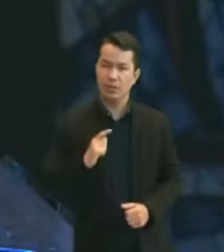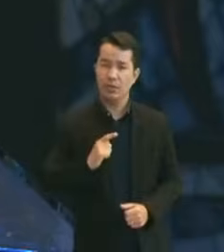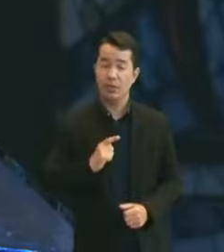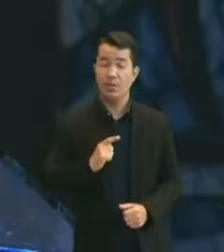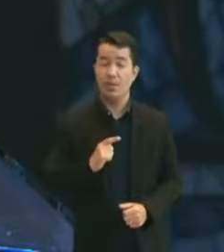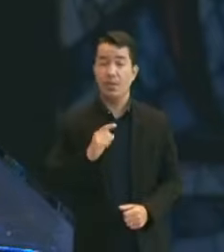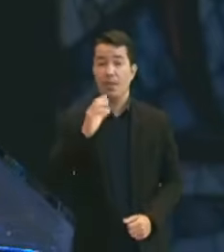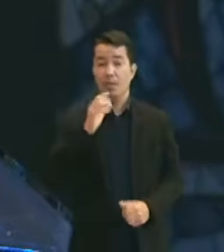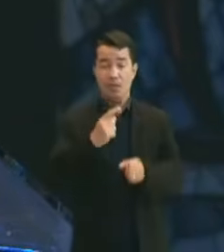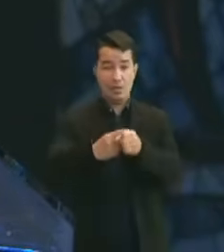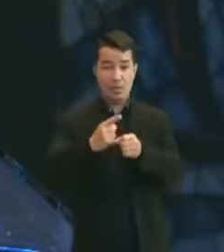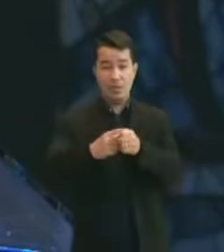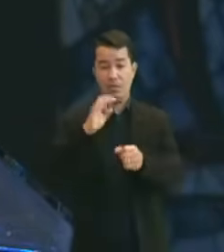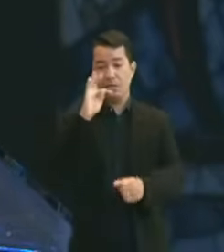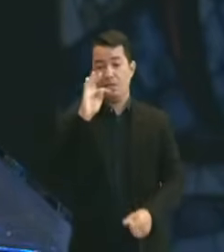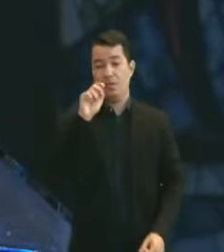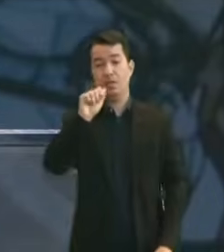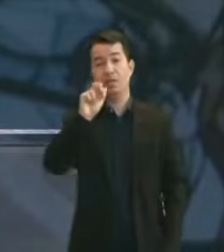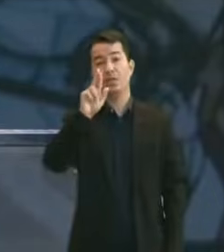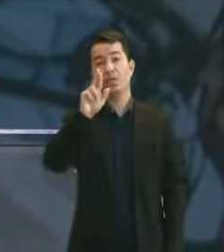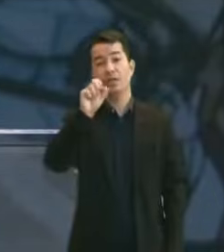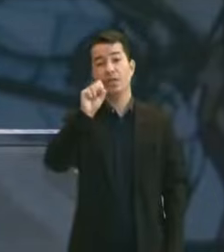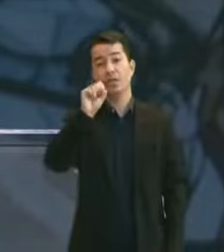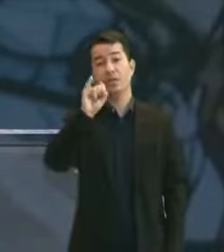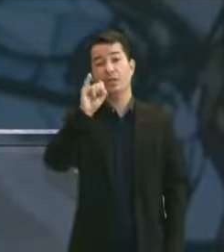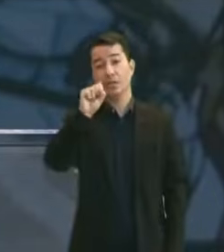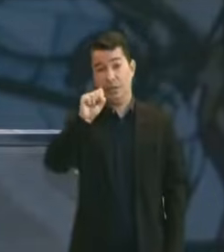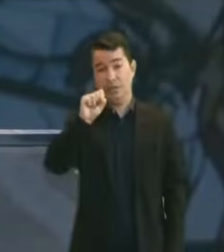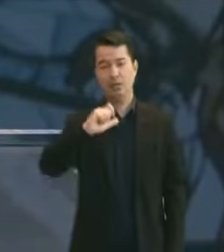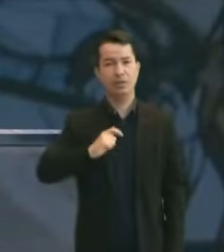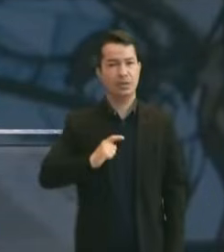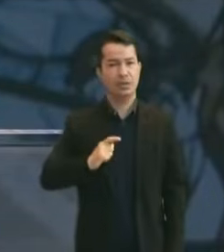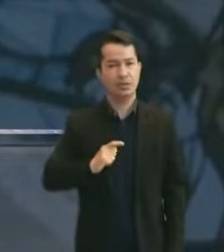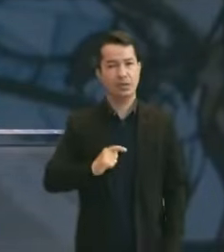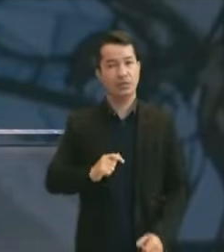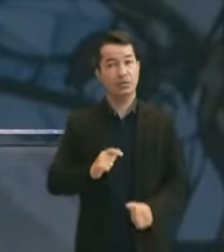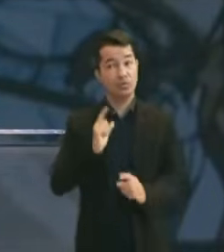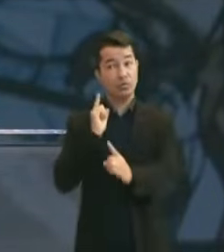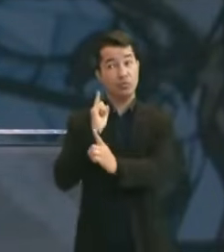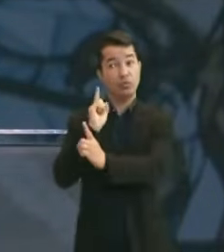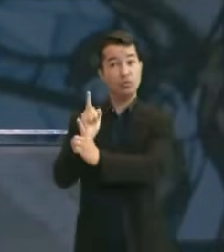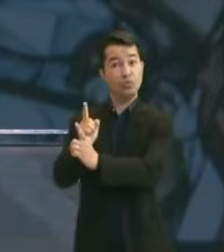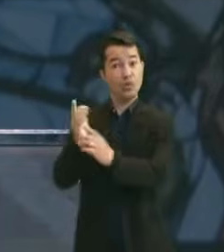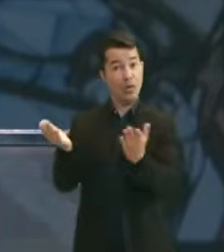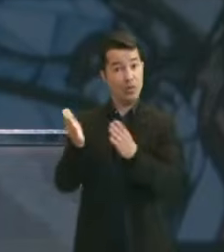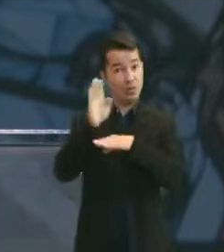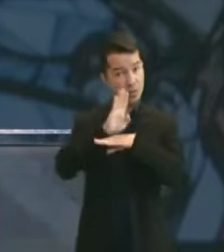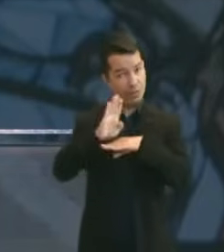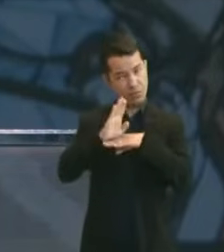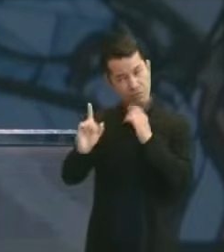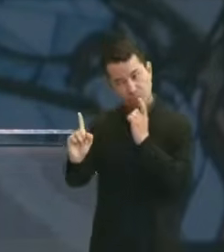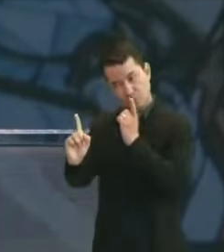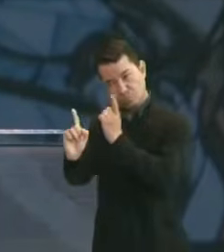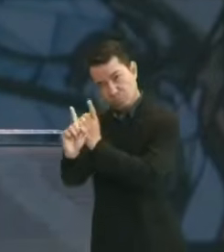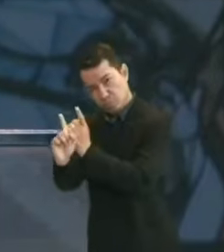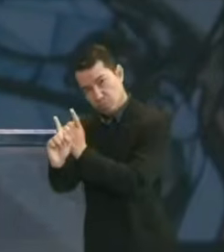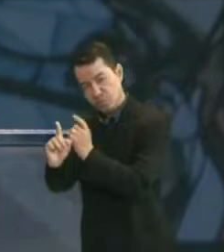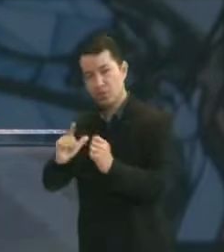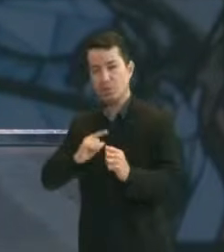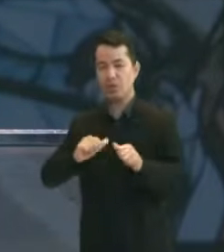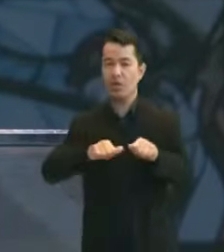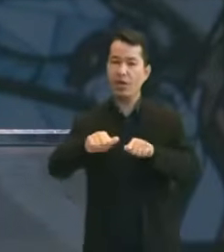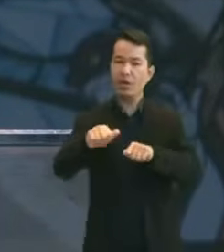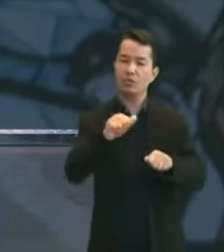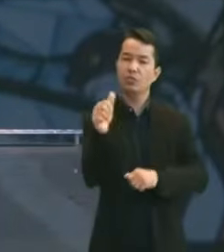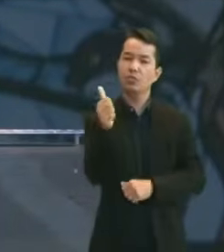Tarso. E agora os dois se encontram de novo, por iniciativa de Barnabé, o discipulador nessa história, no caso. Atos 11,